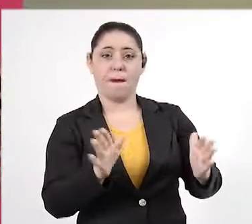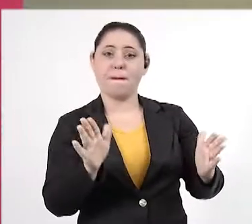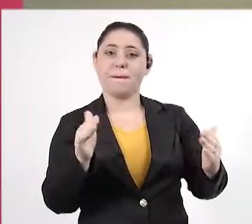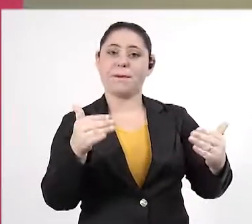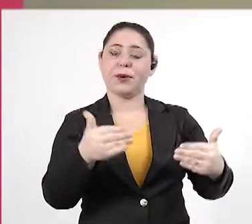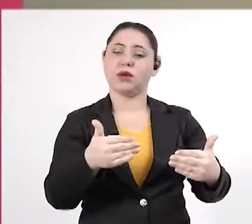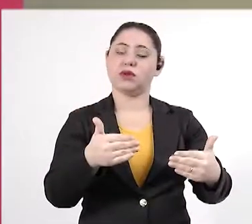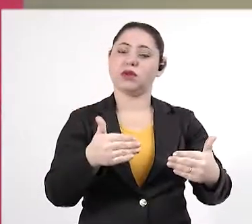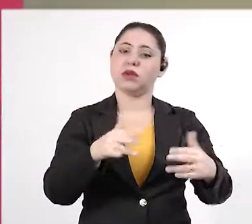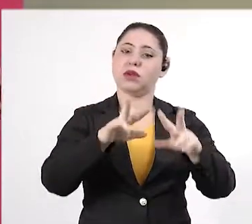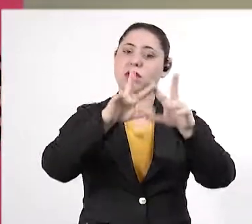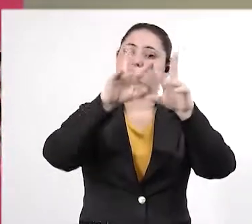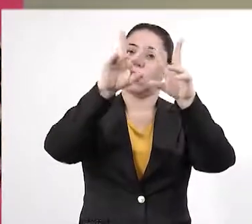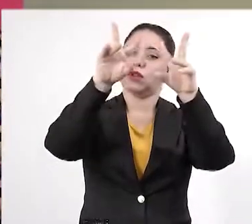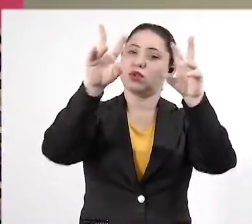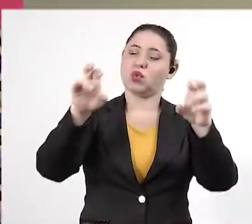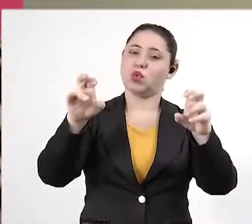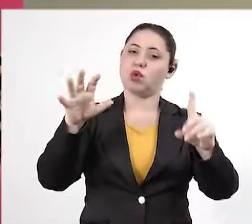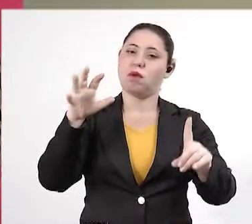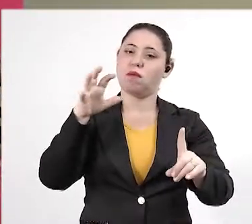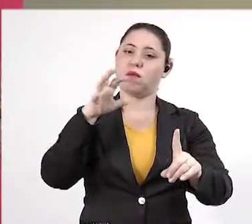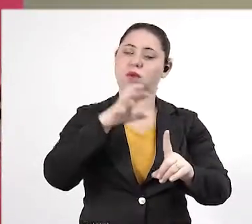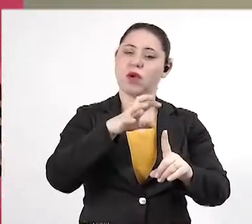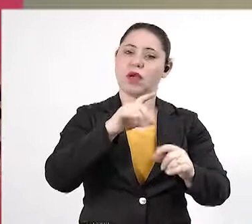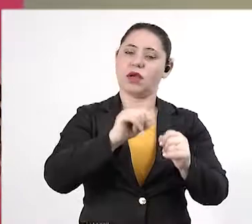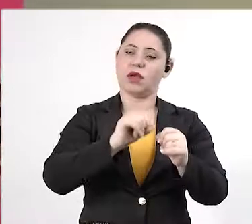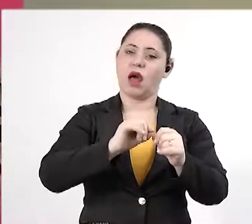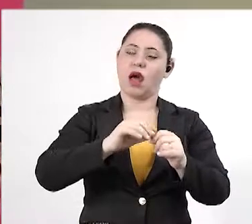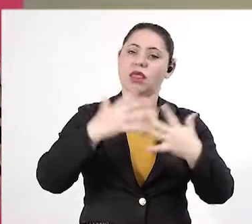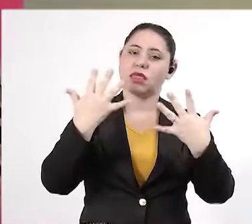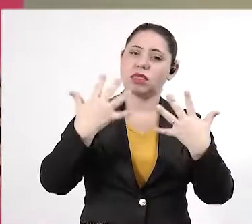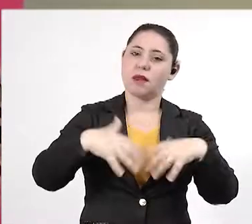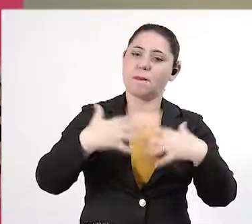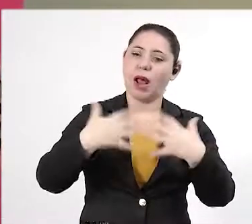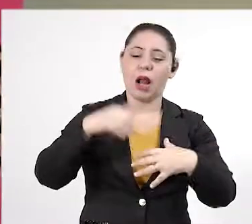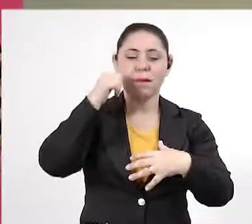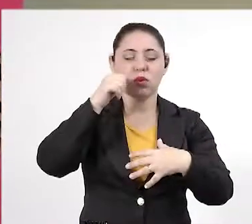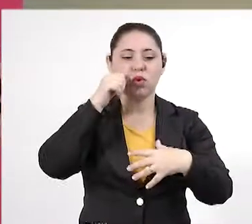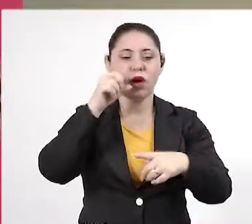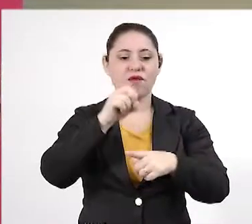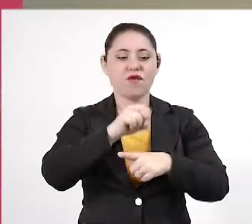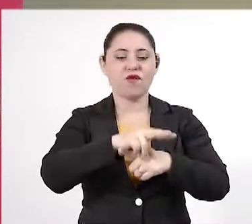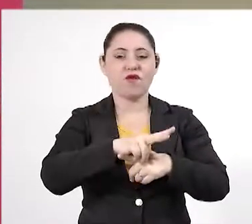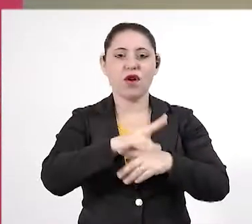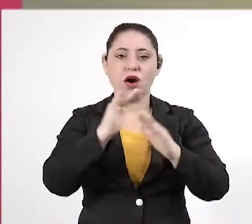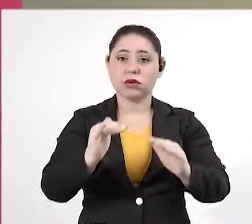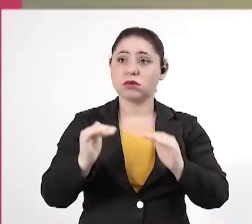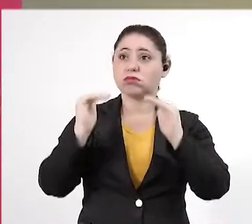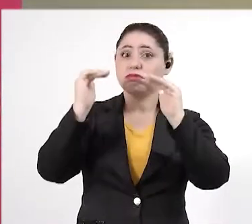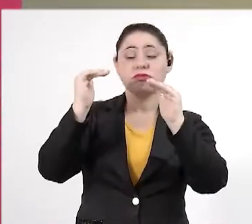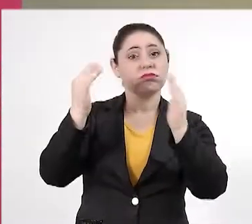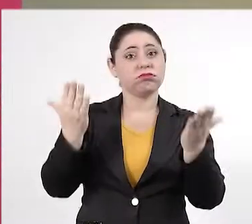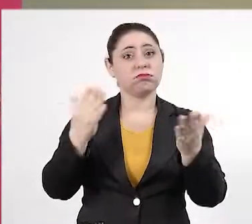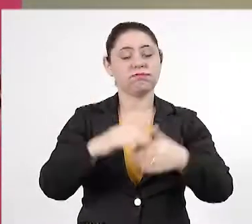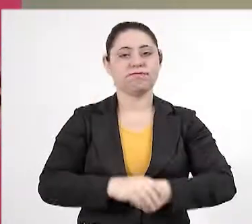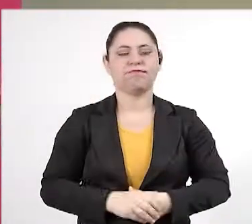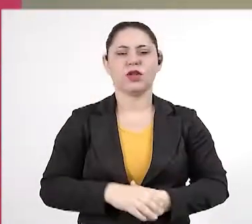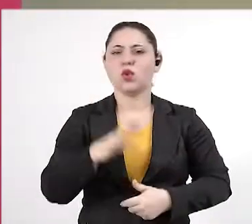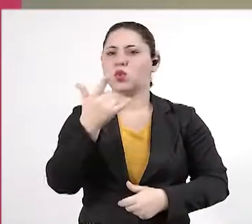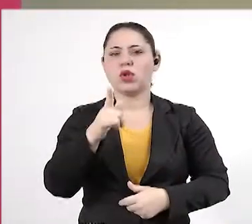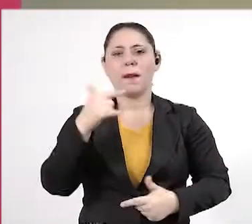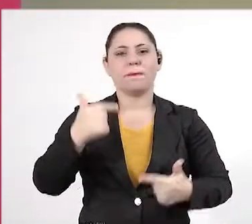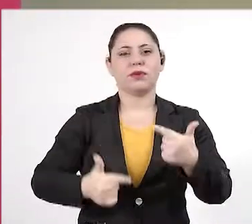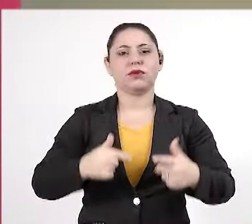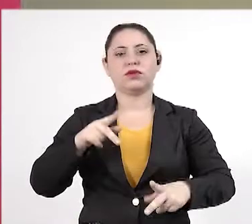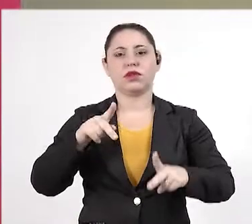voltadas para assuntos que interferem nesse protagonismo feminino. Então, nós não temos, por exemplo,